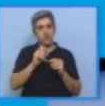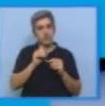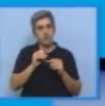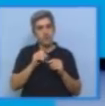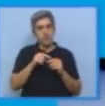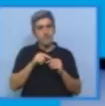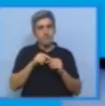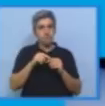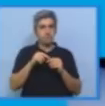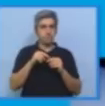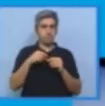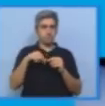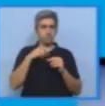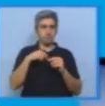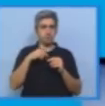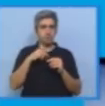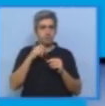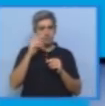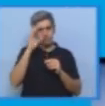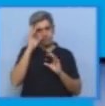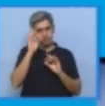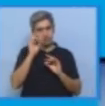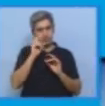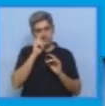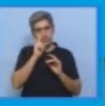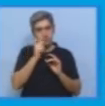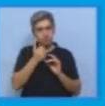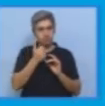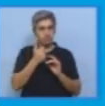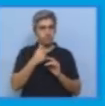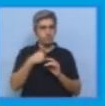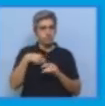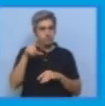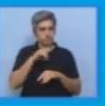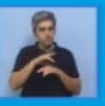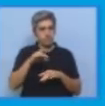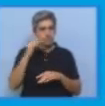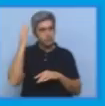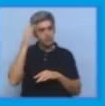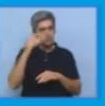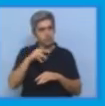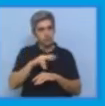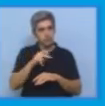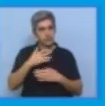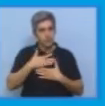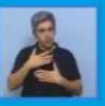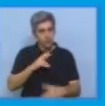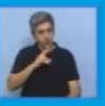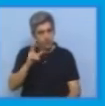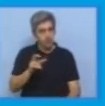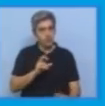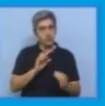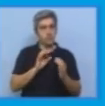assim. Isso marcou-me profundamente, o poder ir ao Hospital de Santa Maria fazer voluntariado, portanto, estar em